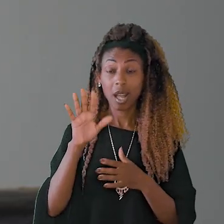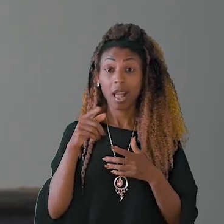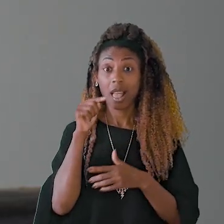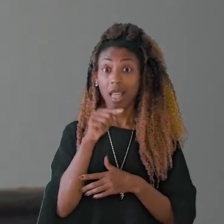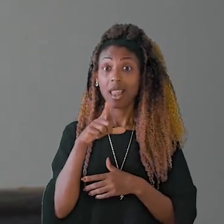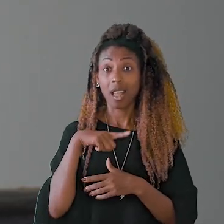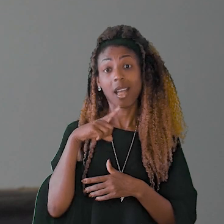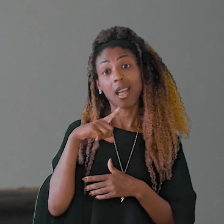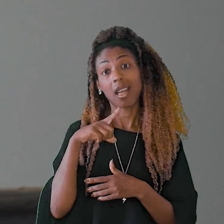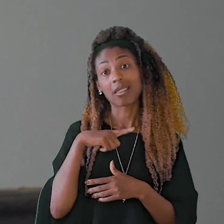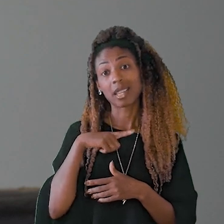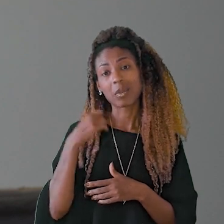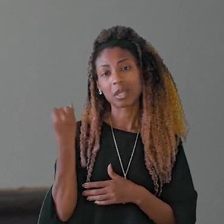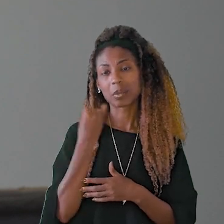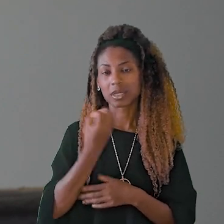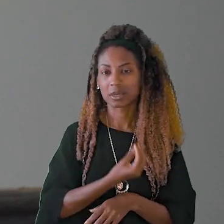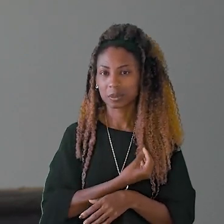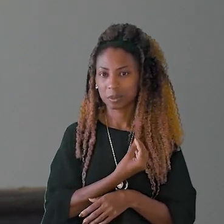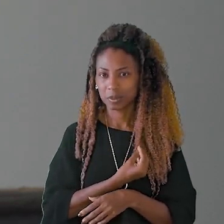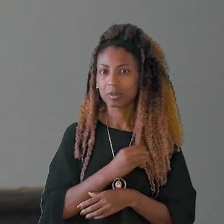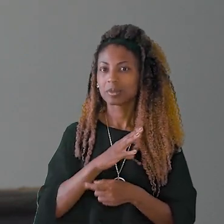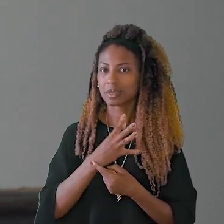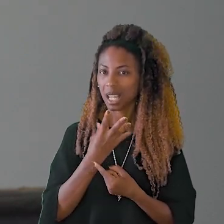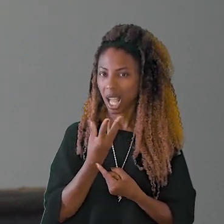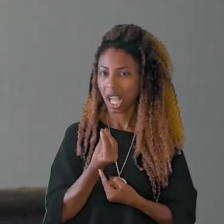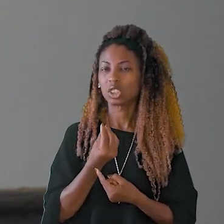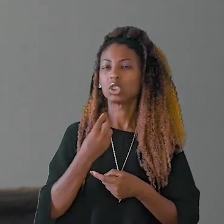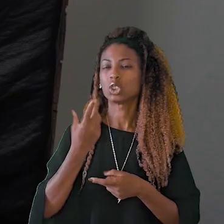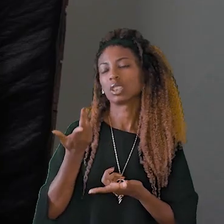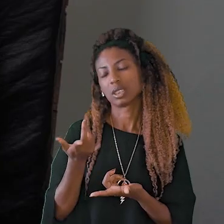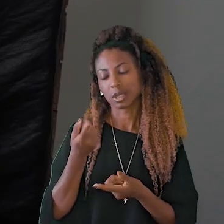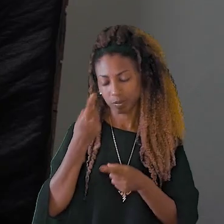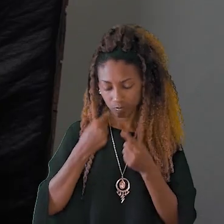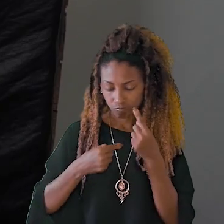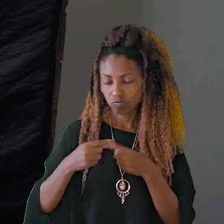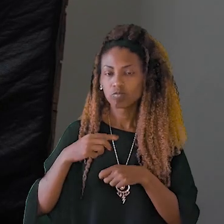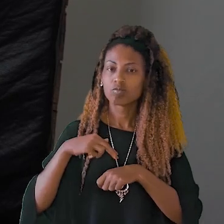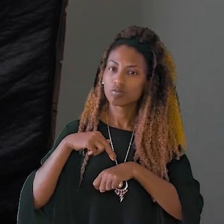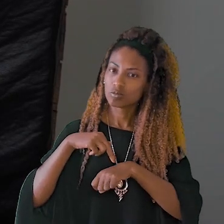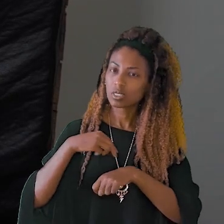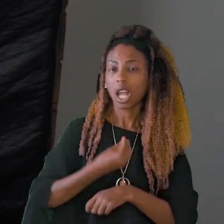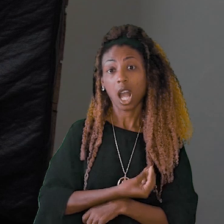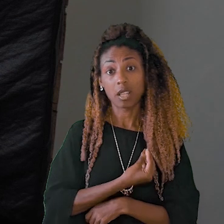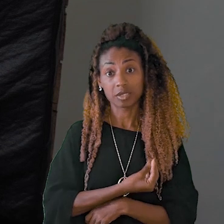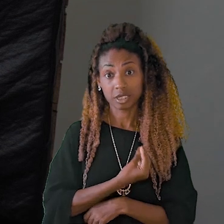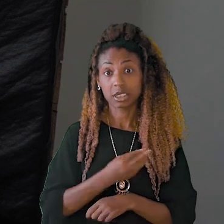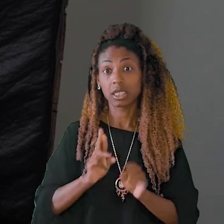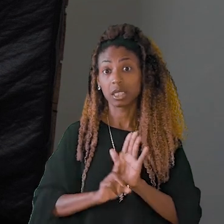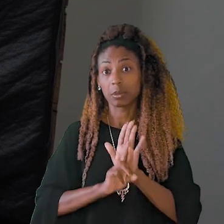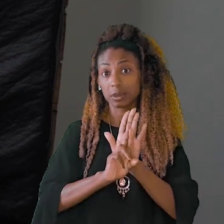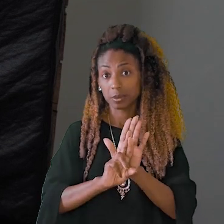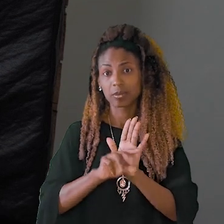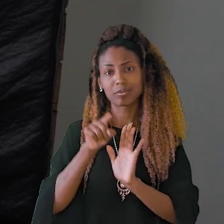ela é extremamente importante na minha vida em relação à arte, à vida, à representação, a tudo que ela oferece pra nós e